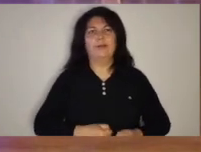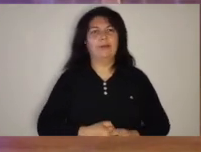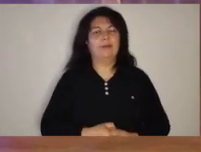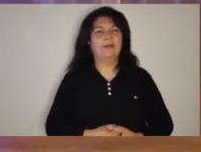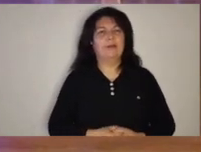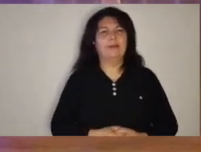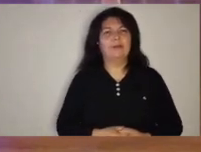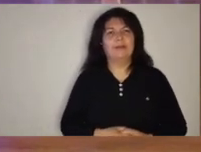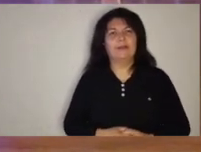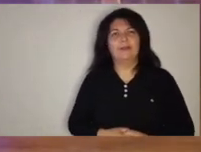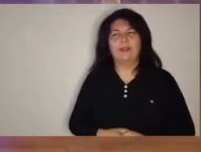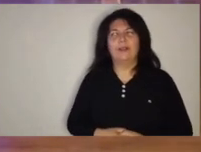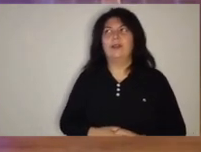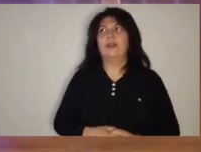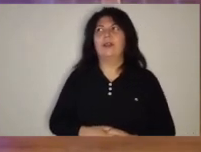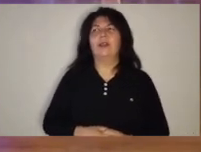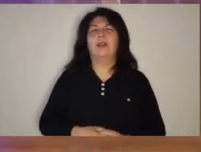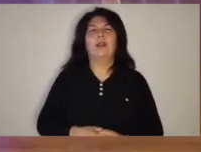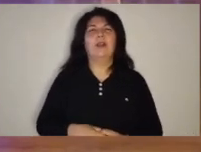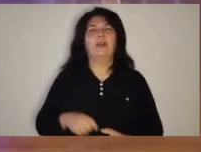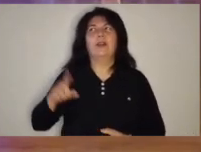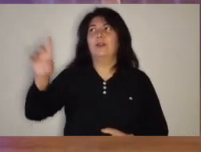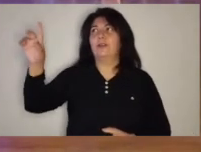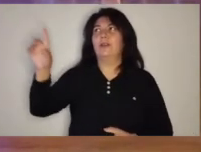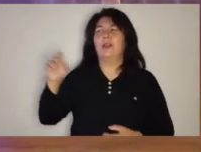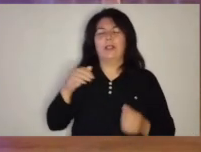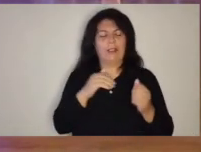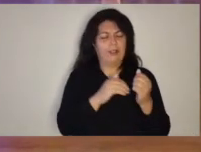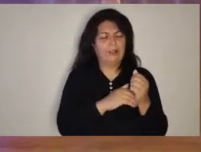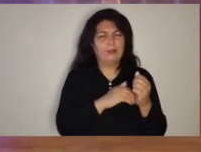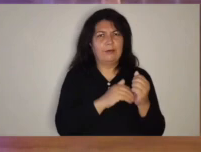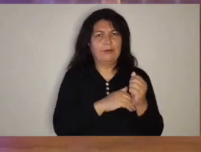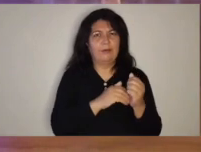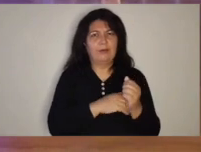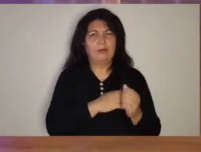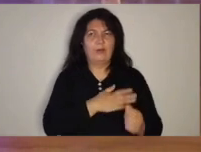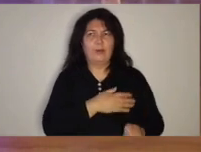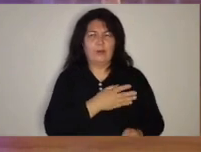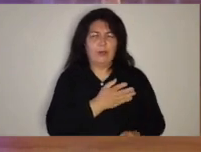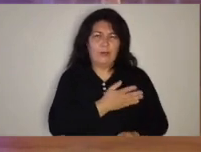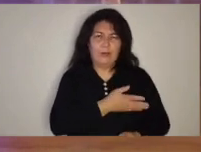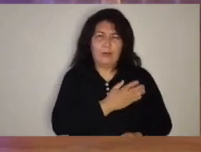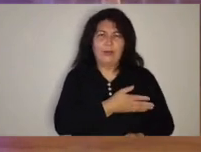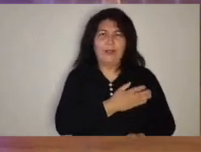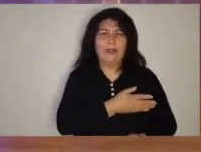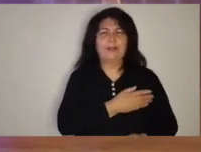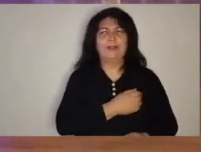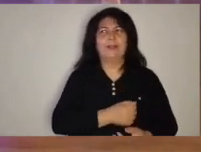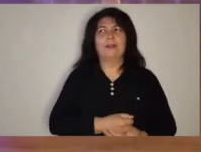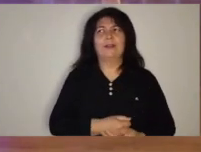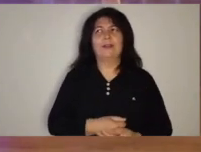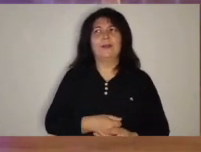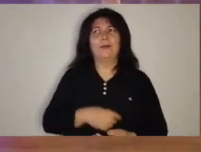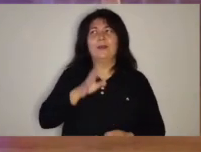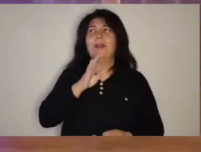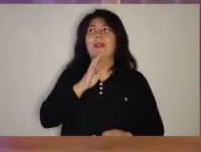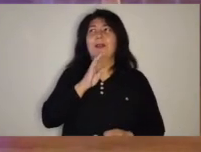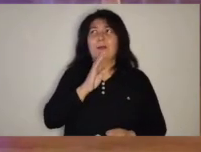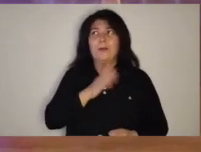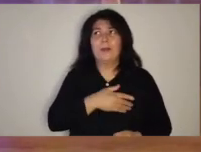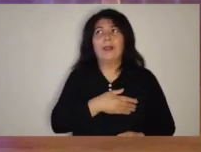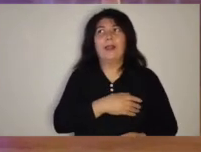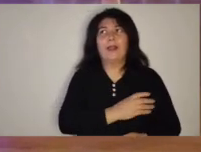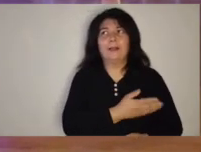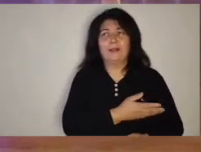salmista Davi. Sonda-me, ó Deus, conhece meu coração, prova os meus pensamentos, vê se há em mim algum caminho